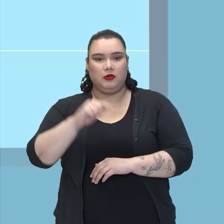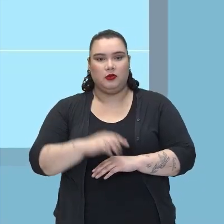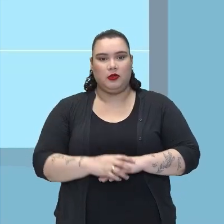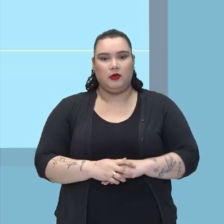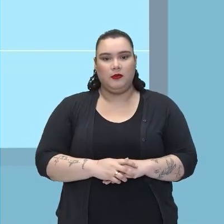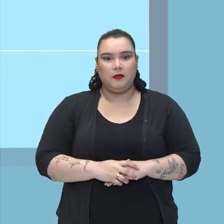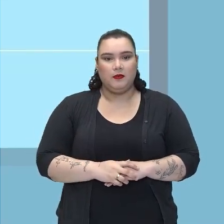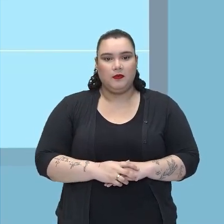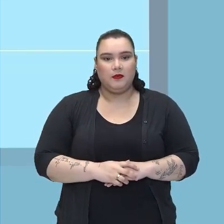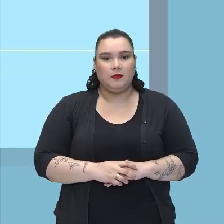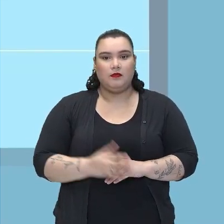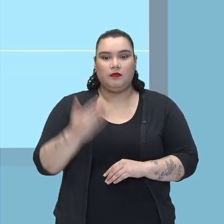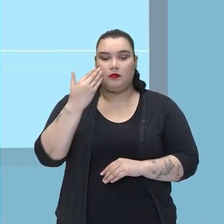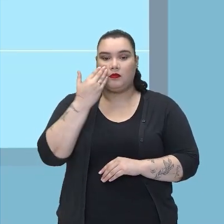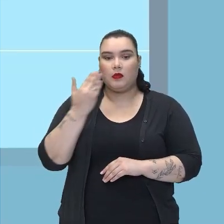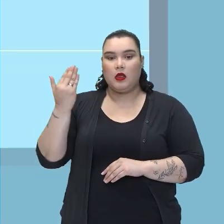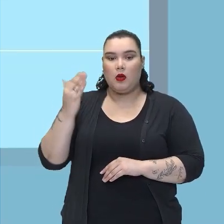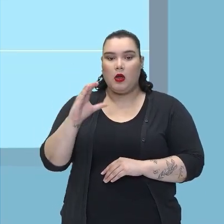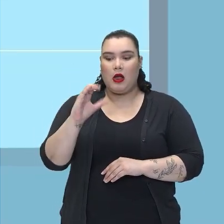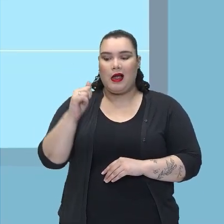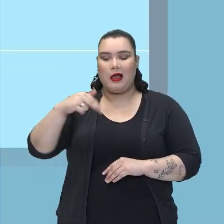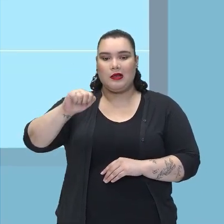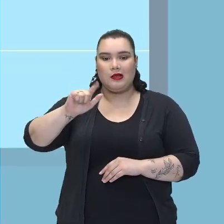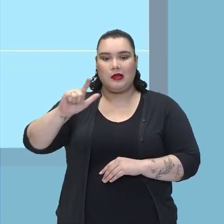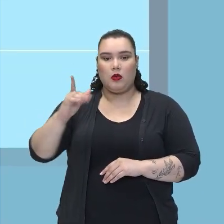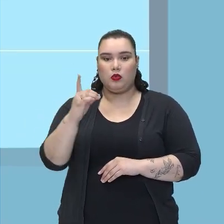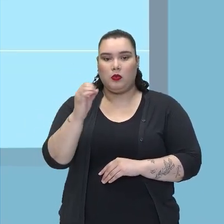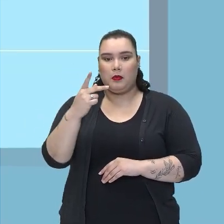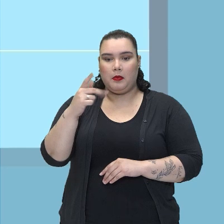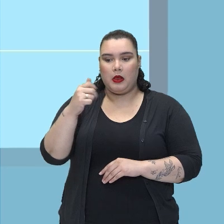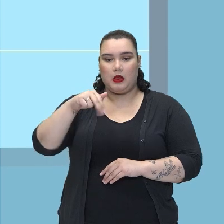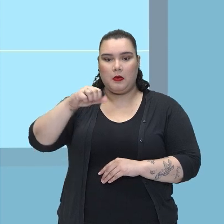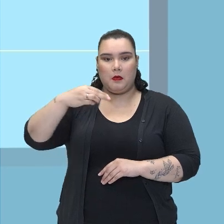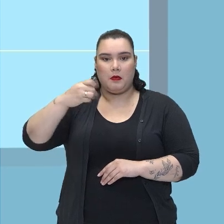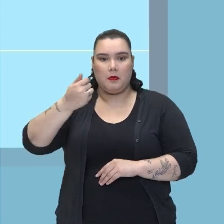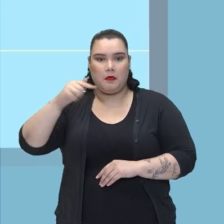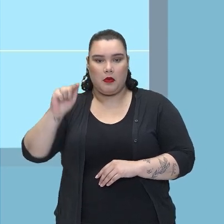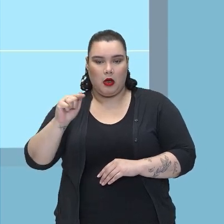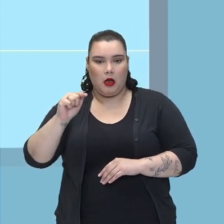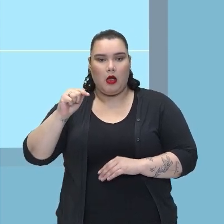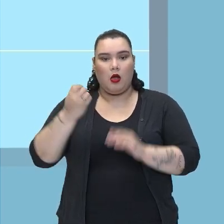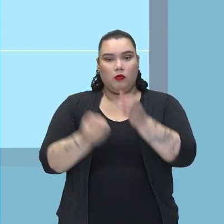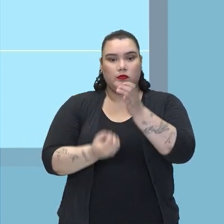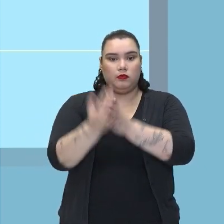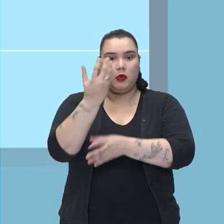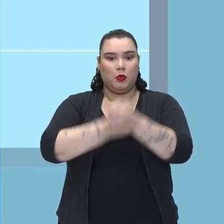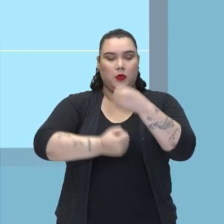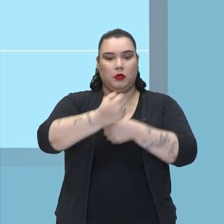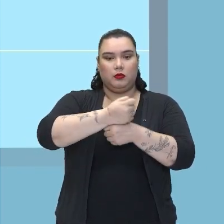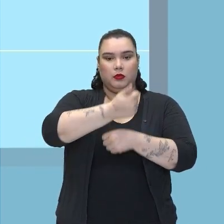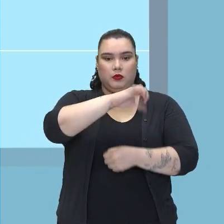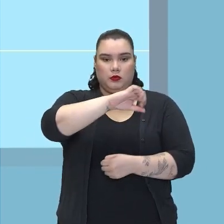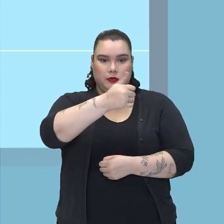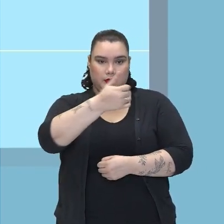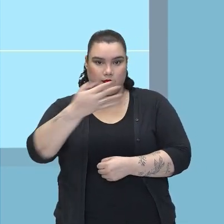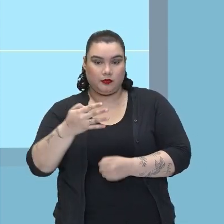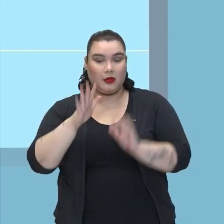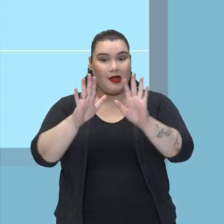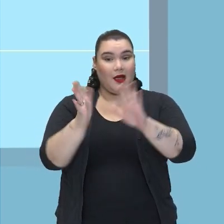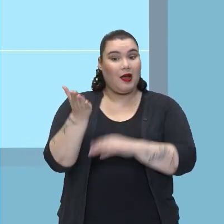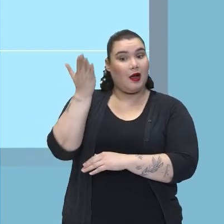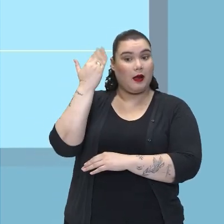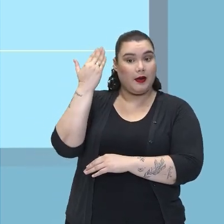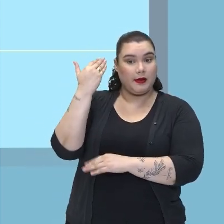O Canal do Panamá foi construído em 1914. Antes dele, navios que precisavam navegar entre